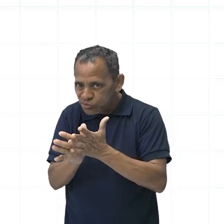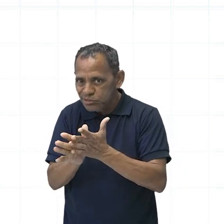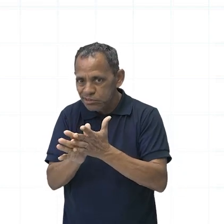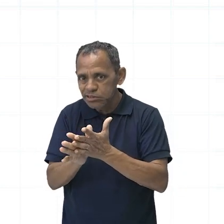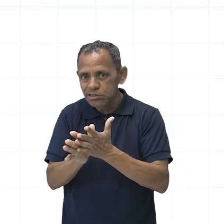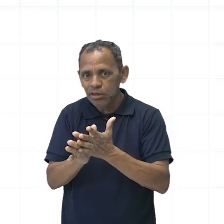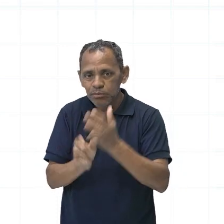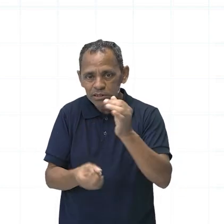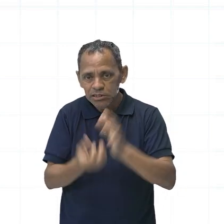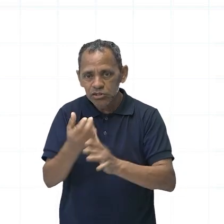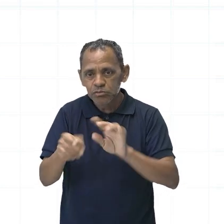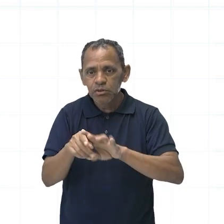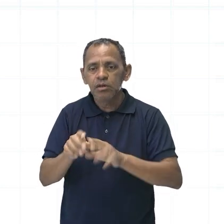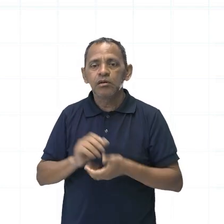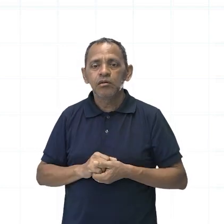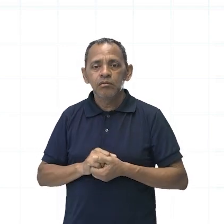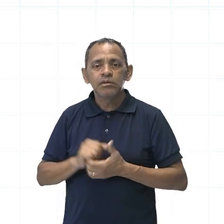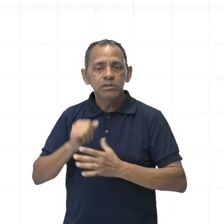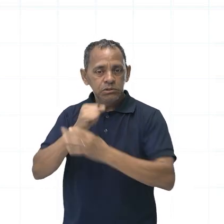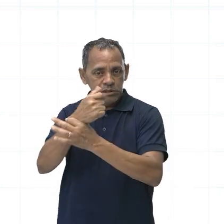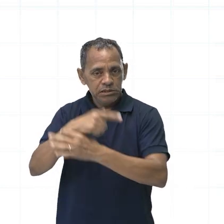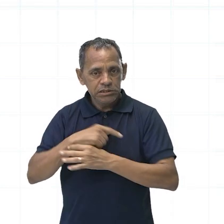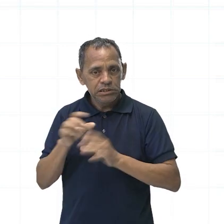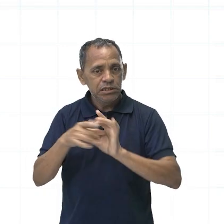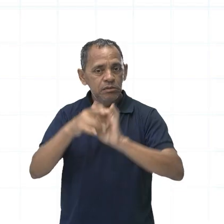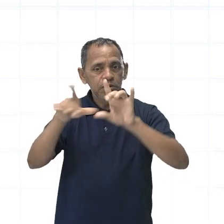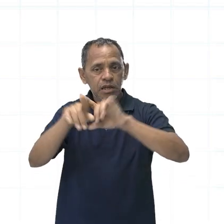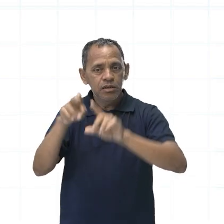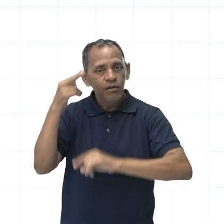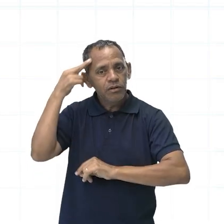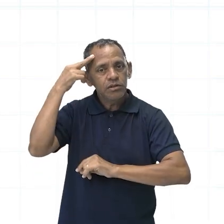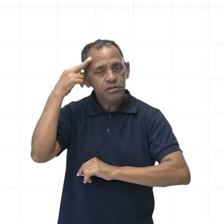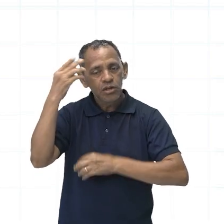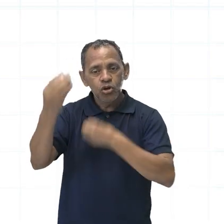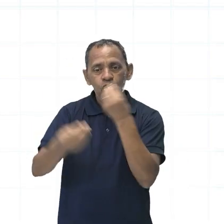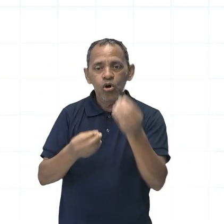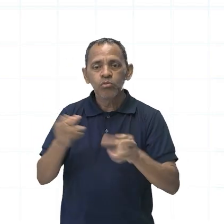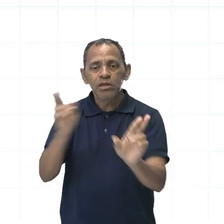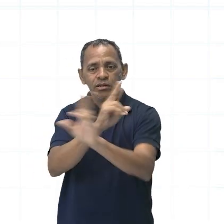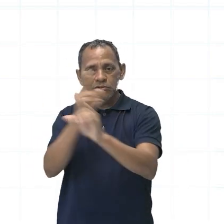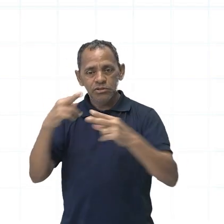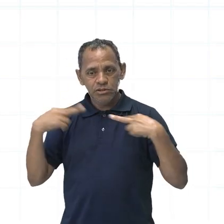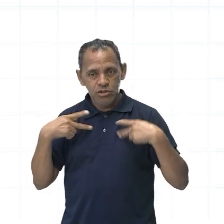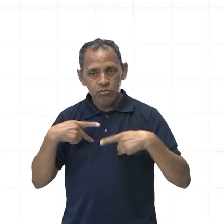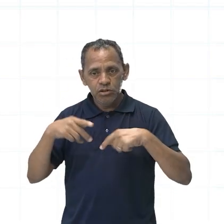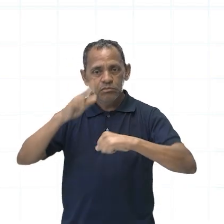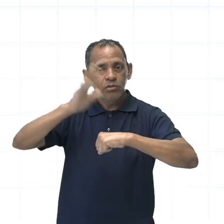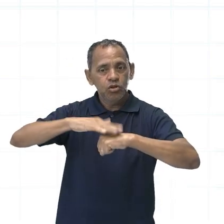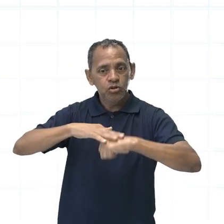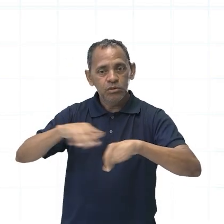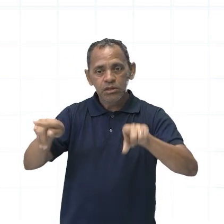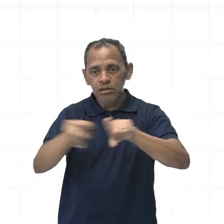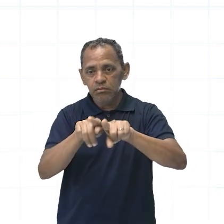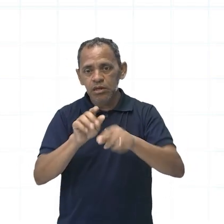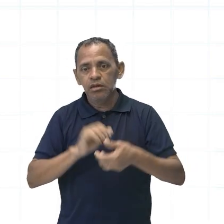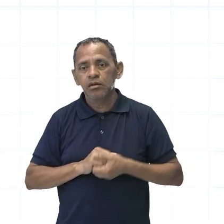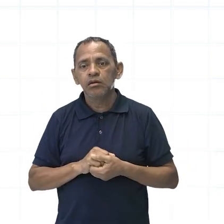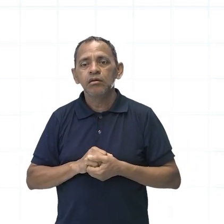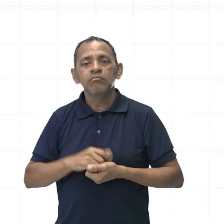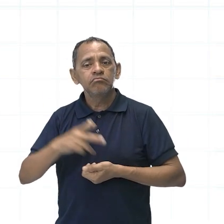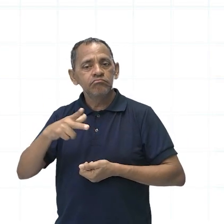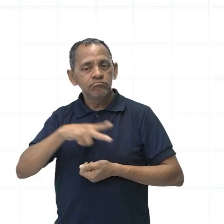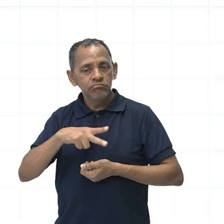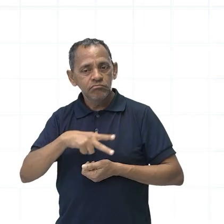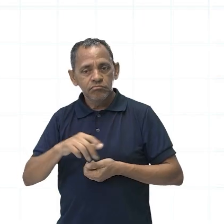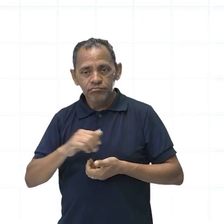sua liberdade, o que traz uma reflexão sobre o custo das relações humanas e a autonomia